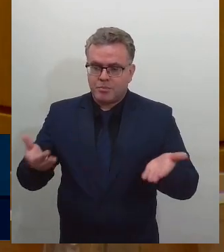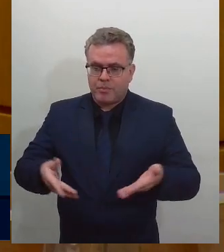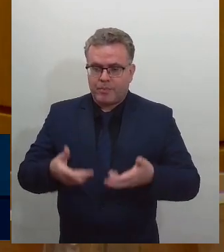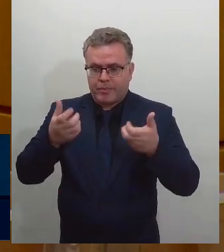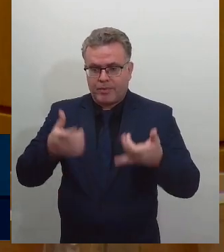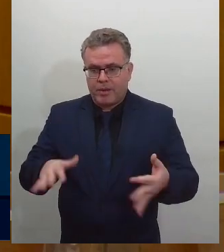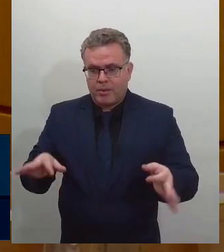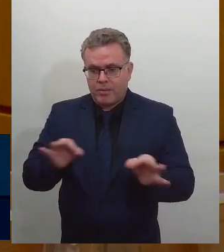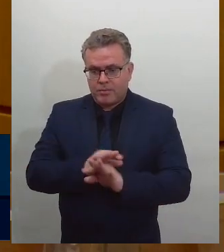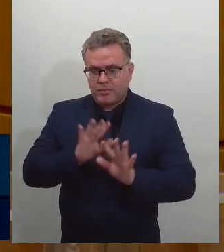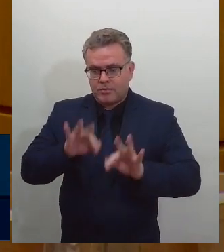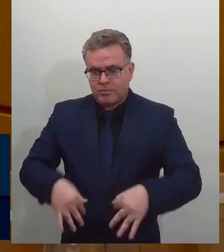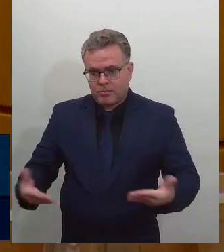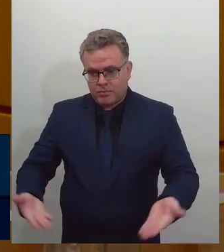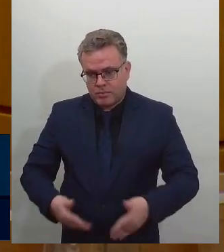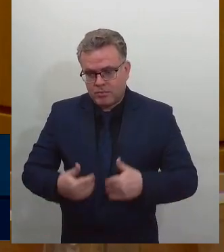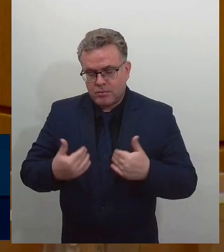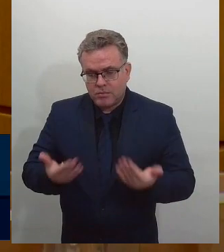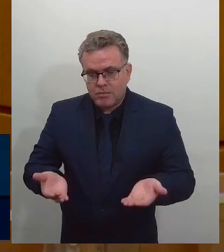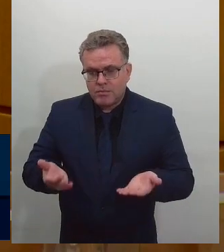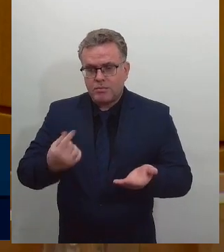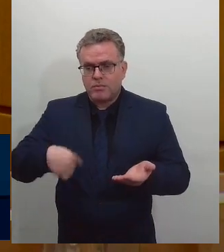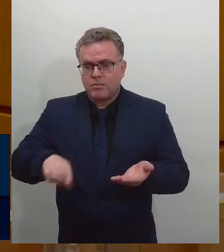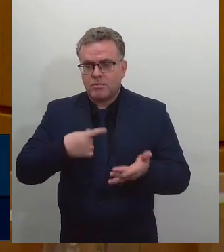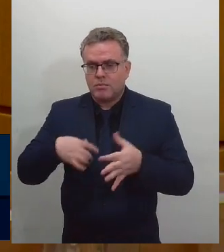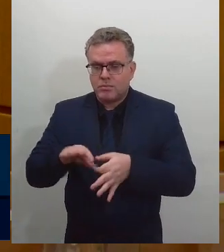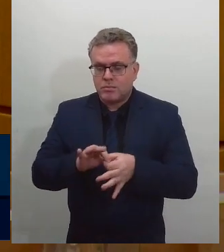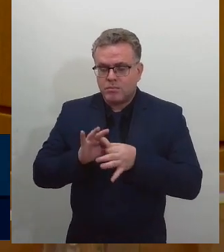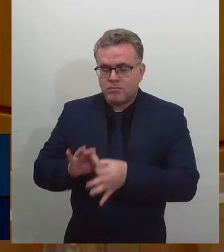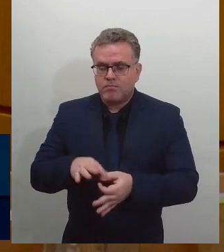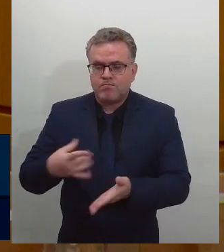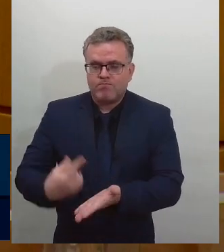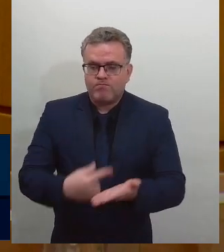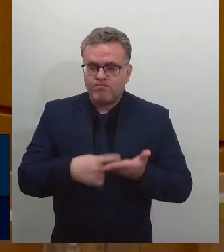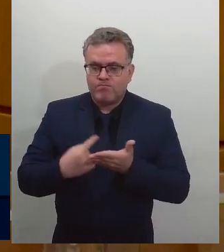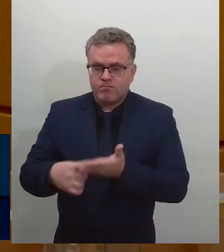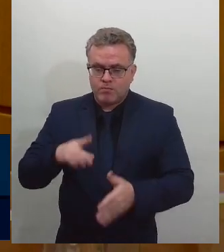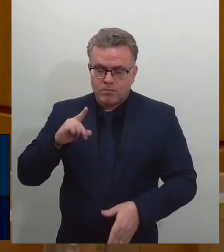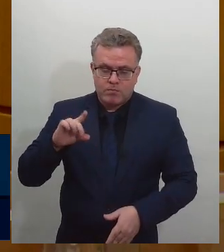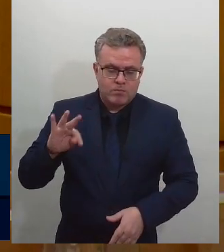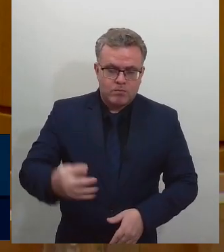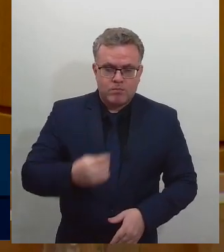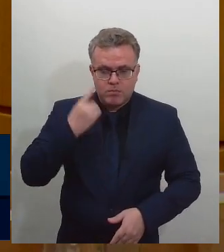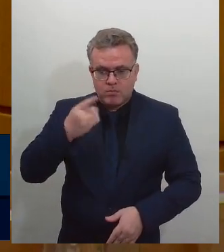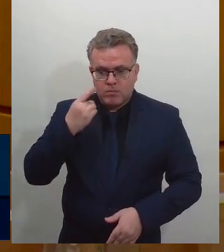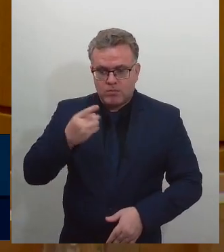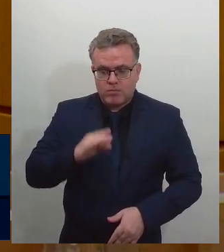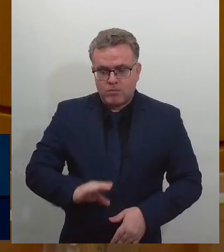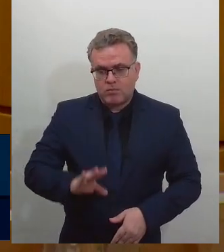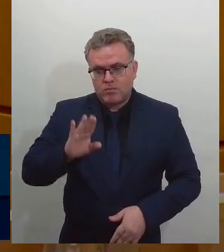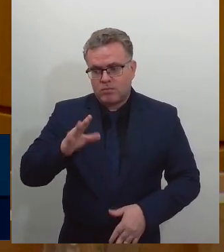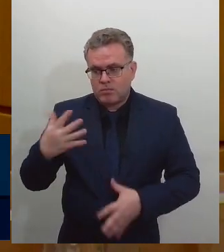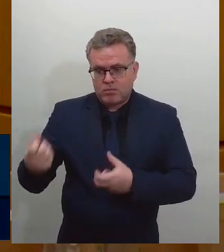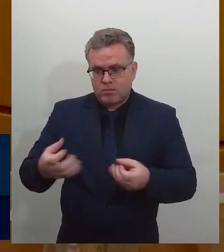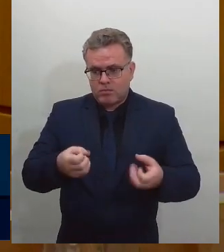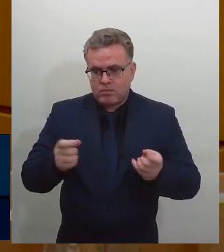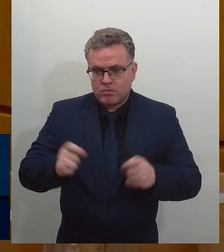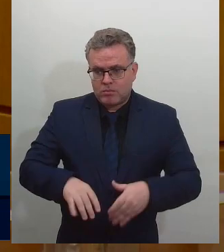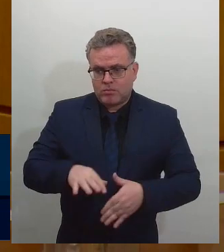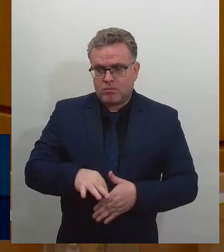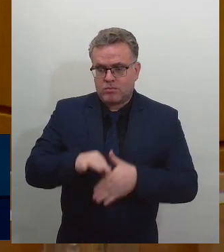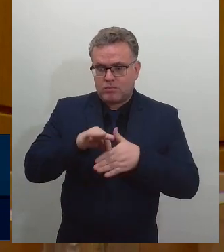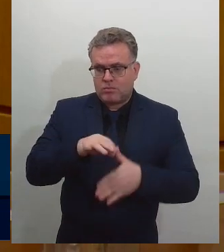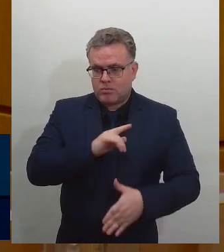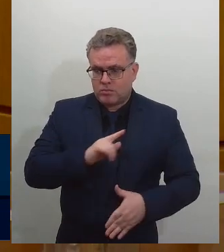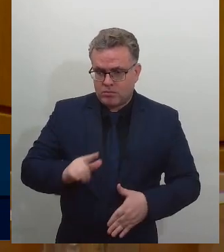que nós possamos nos somarmos, todos, deputados e deputadas, a liderança do governo, junto ao governo do